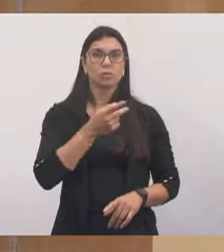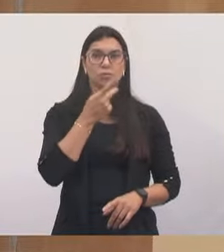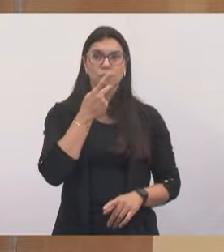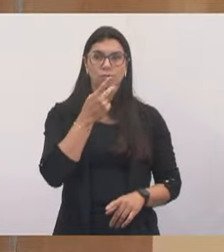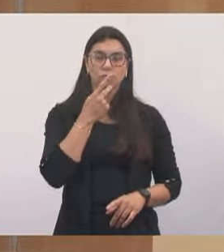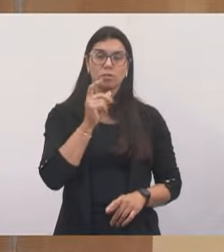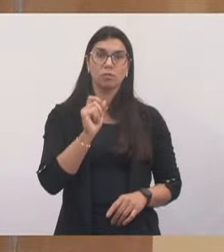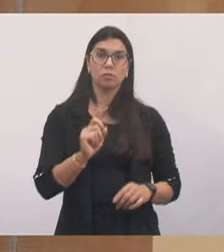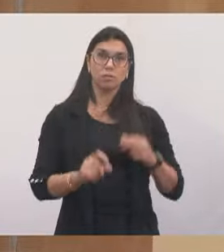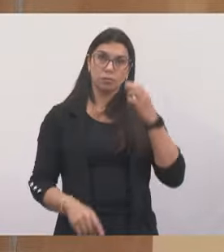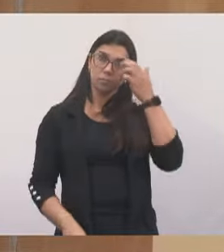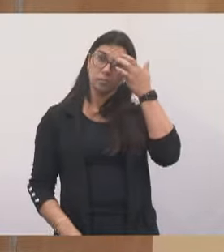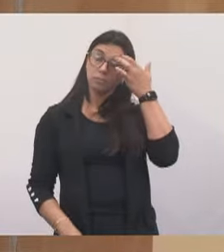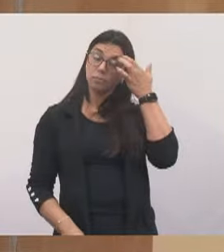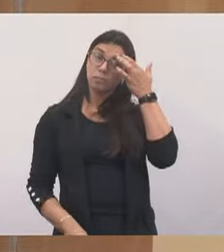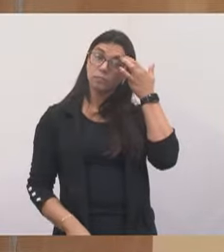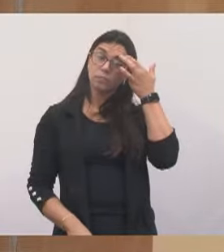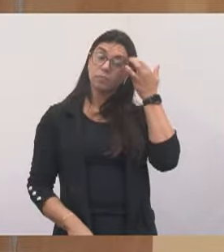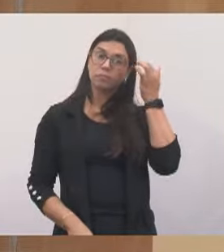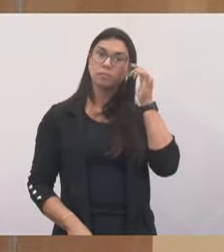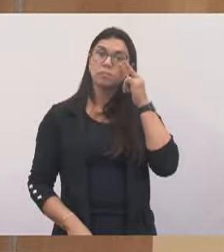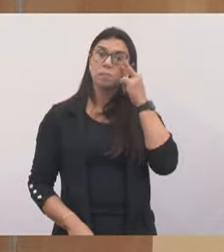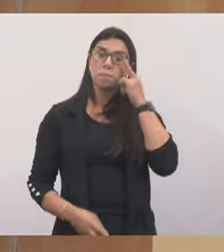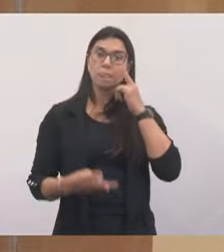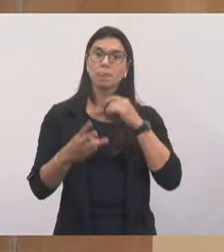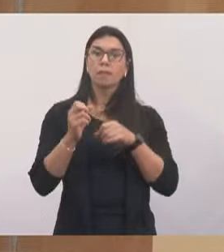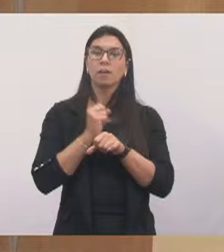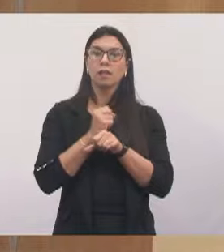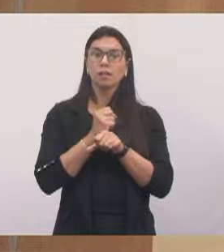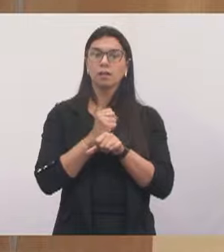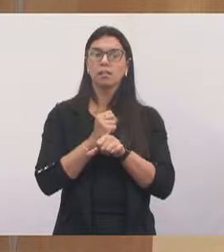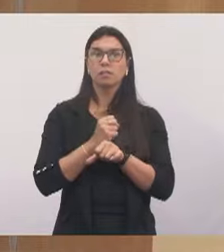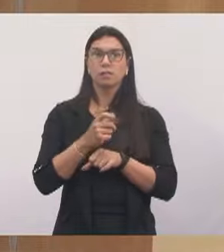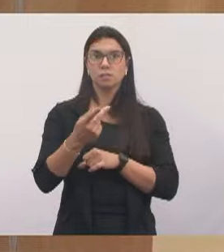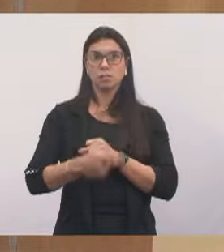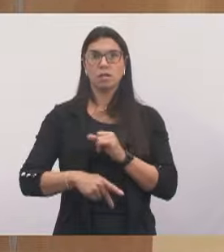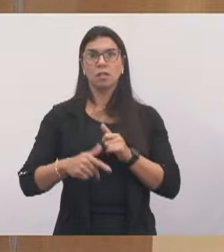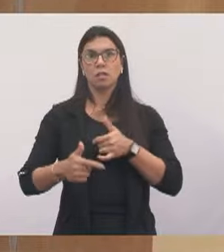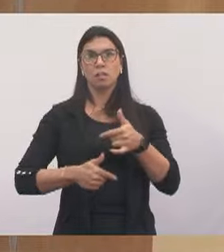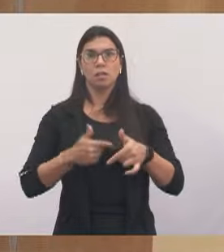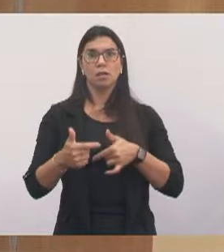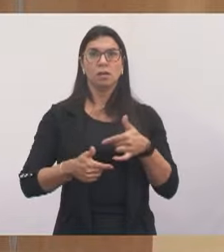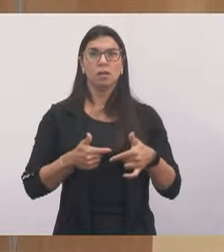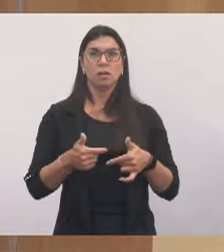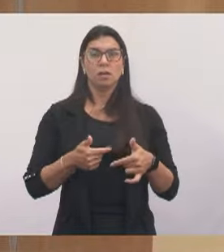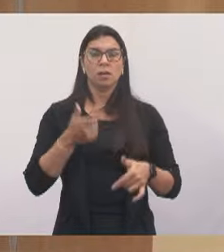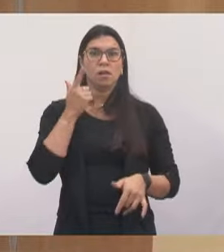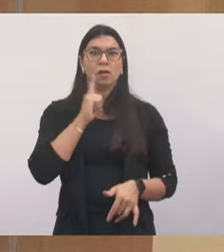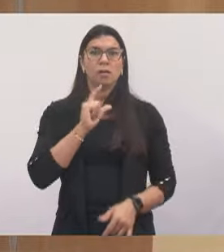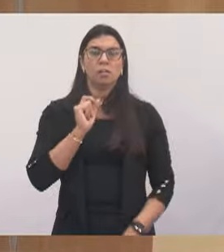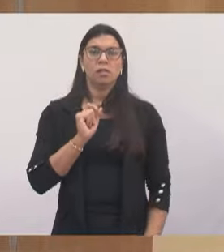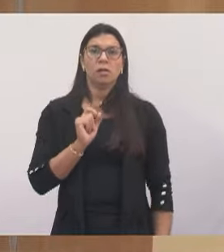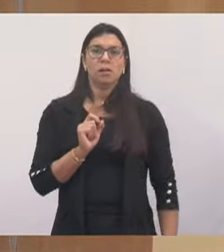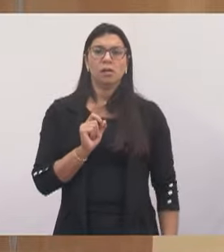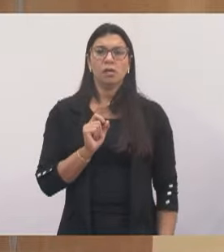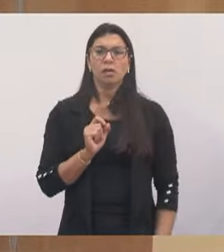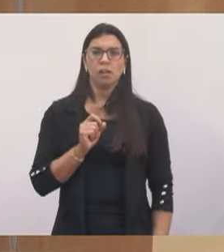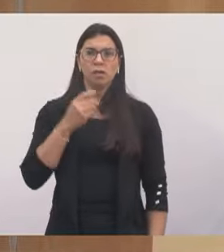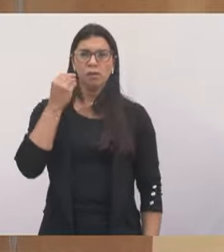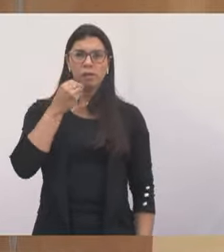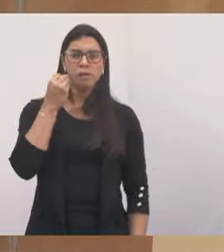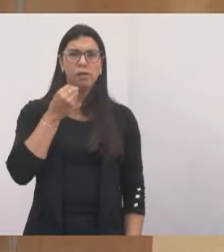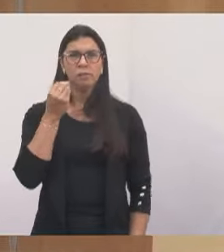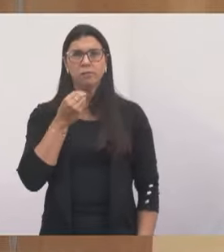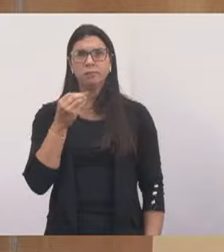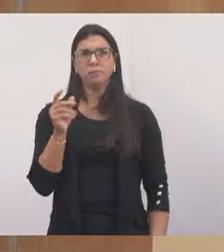mandato nessa casa, 3 anos, né, aqui, e conseguiu, com a sua experiência